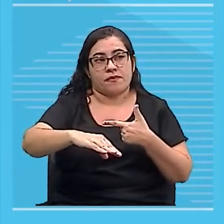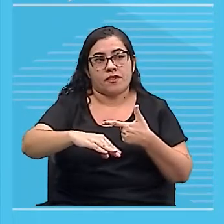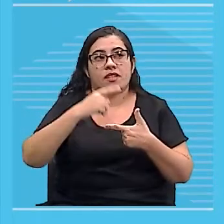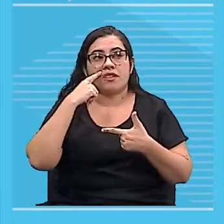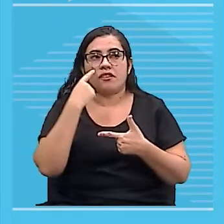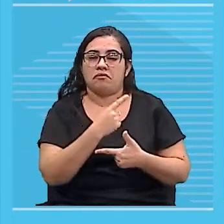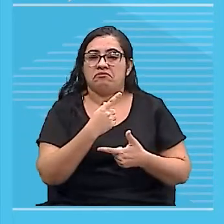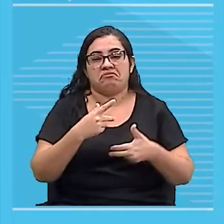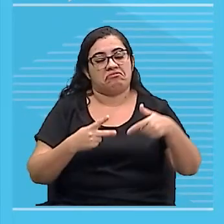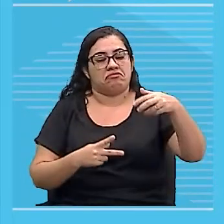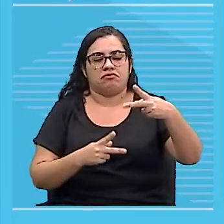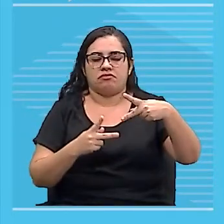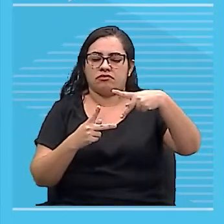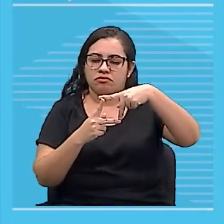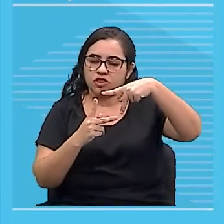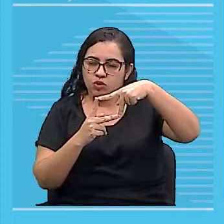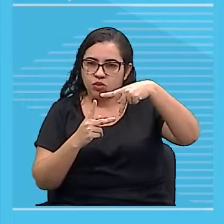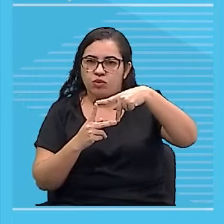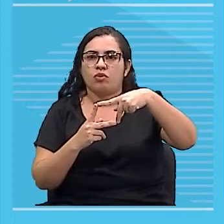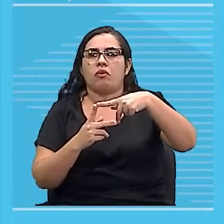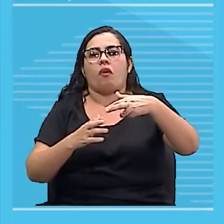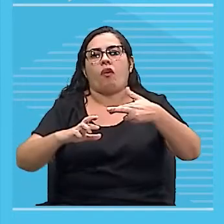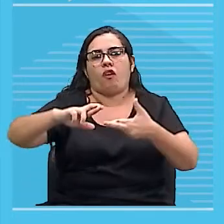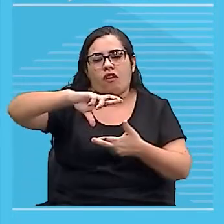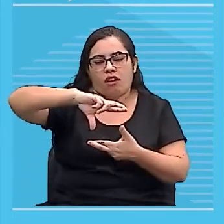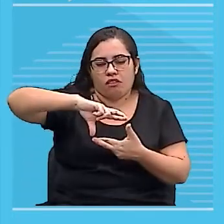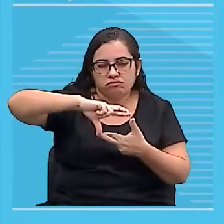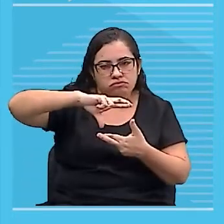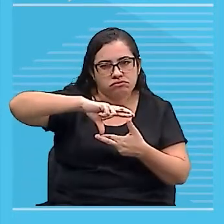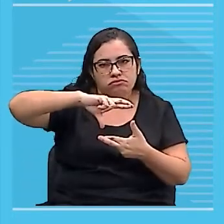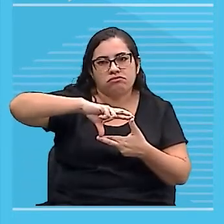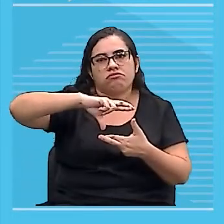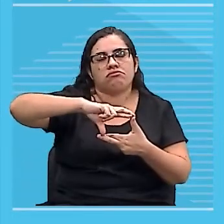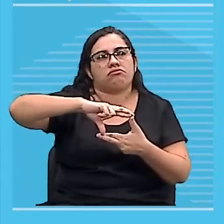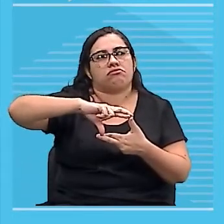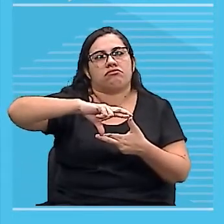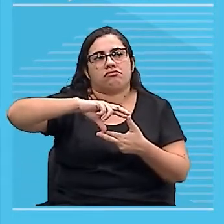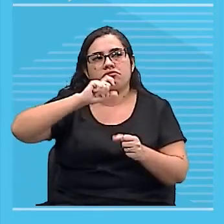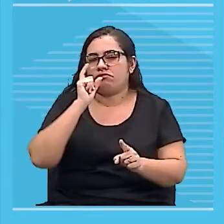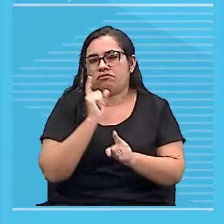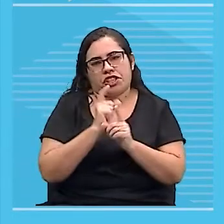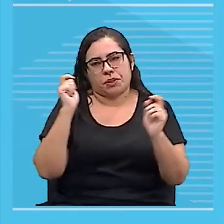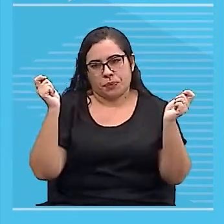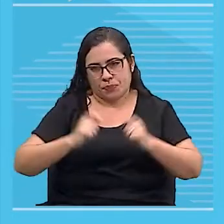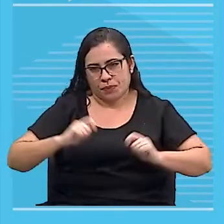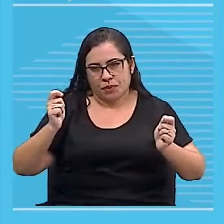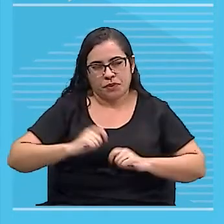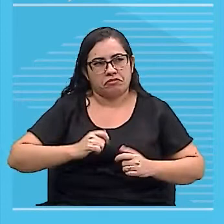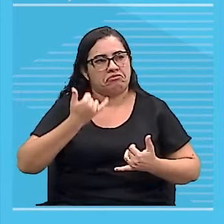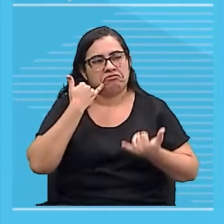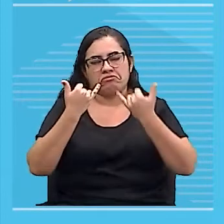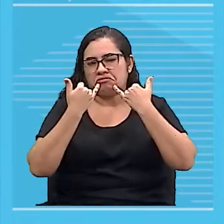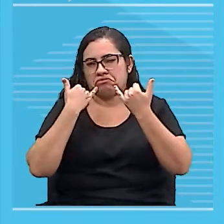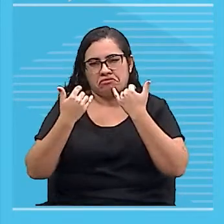área de um quadrado, a área de um retângulo, E ele vai te dar todas as informações para